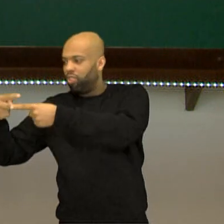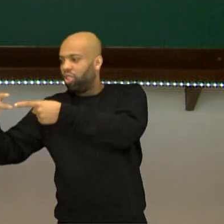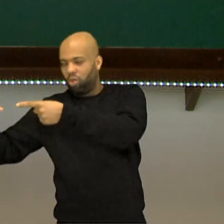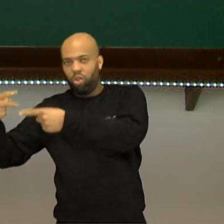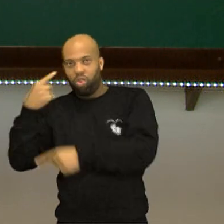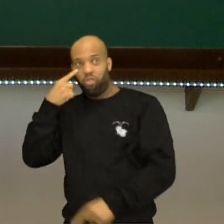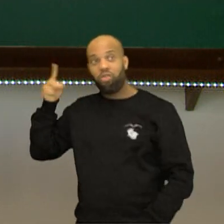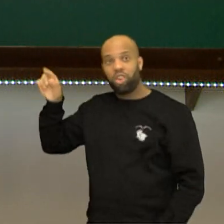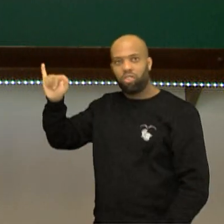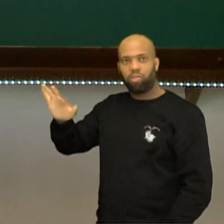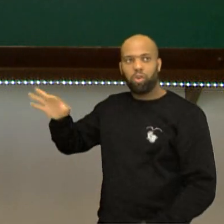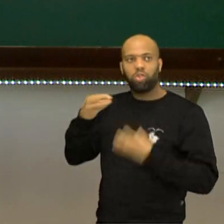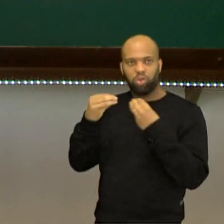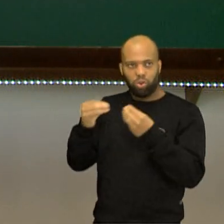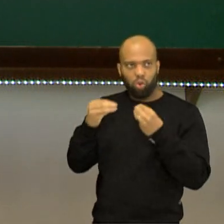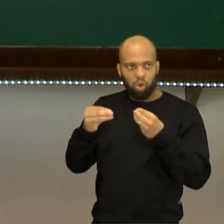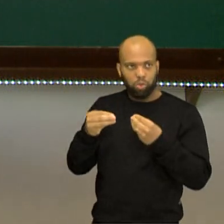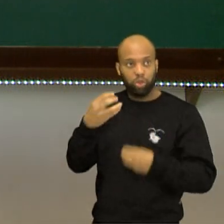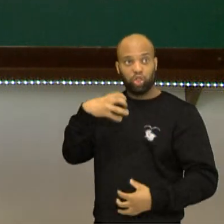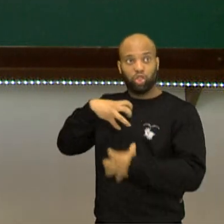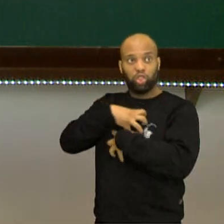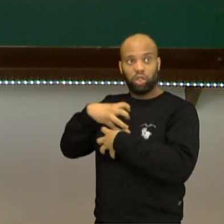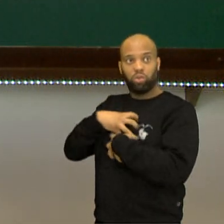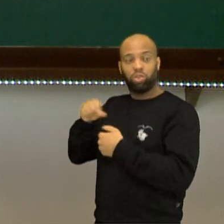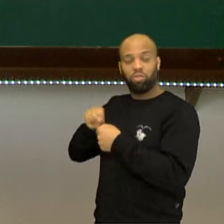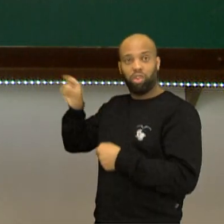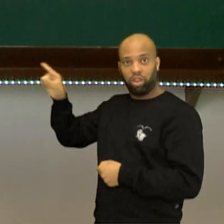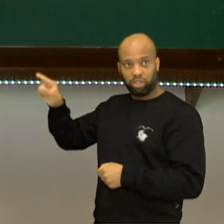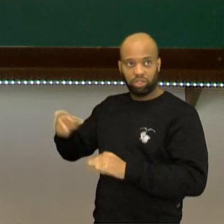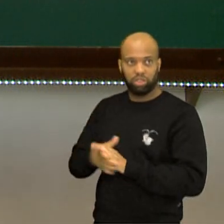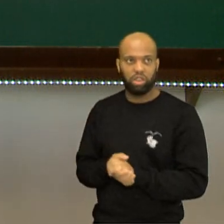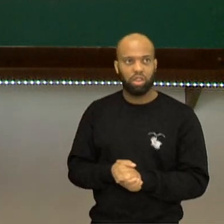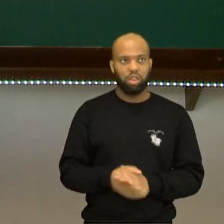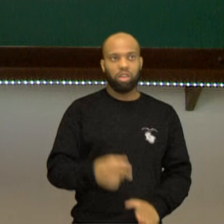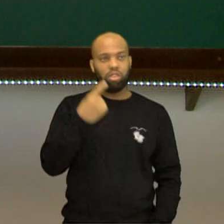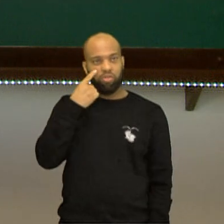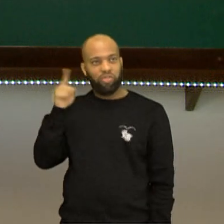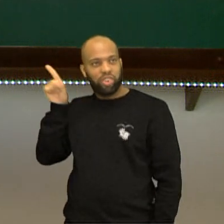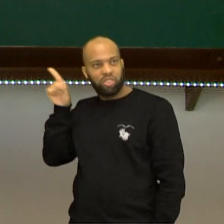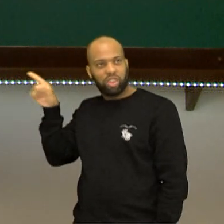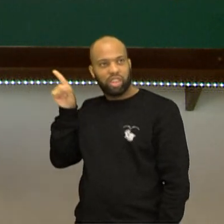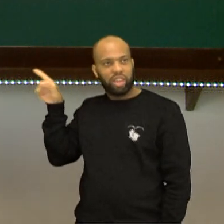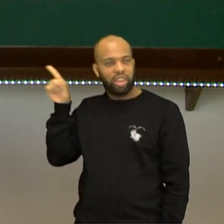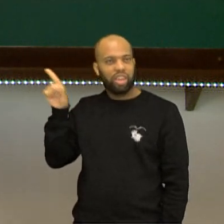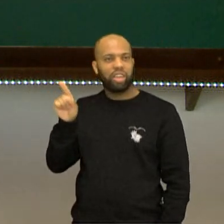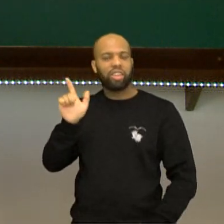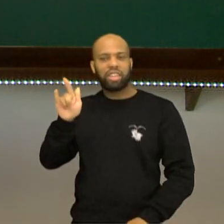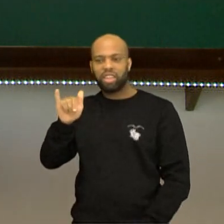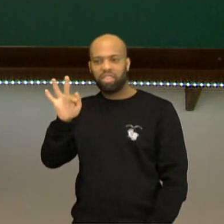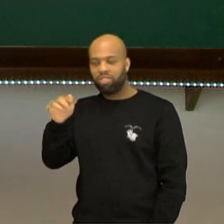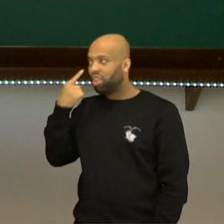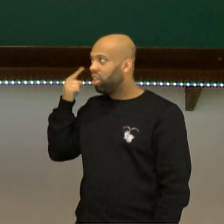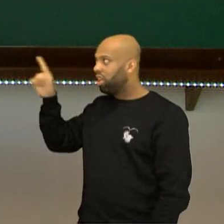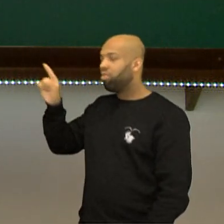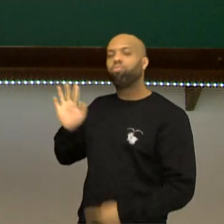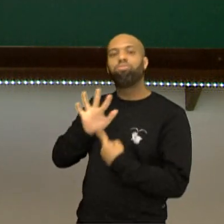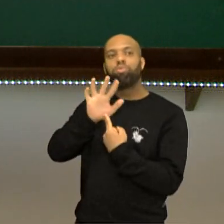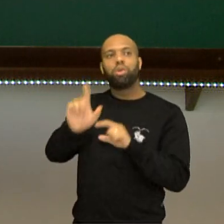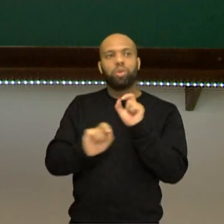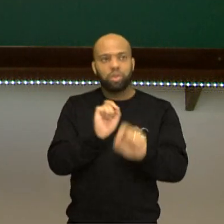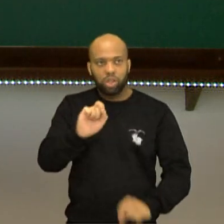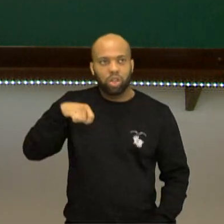o seu ângulo ali, certo? Tem que ser idênticos. Então, esse GIF, ele trabalha muito bem,